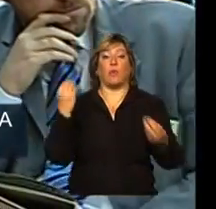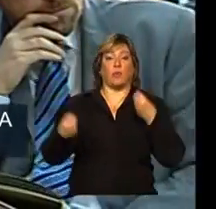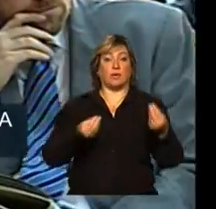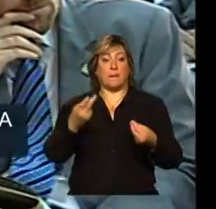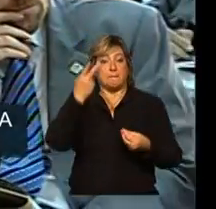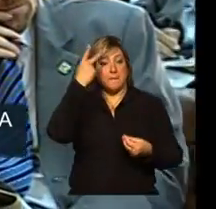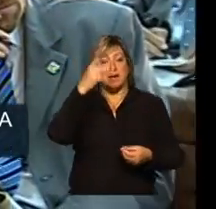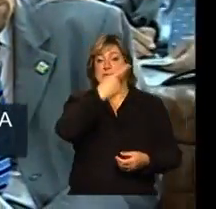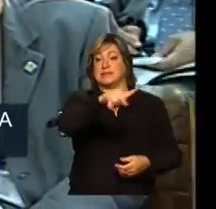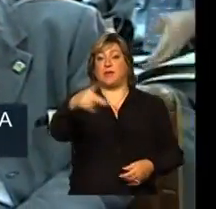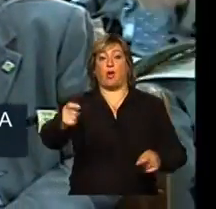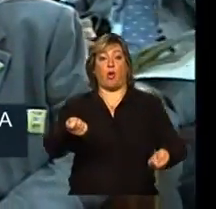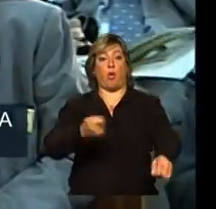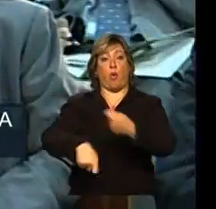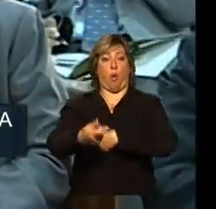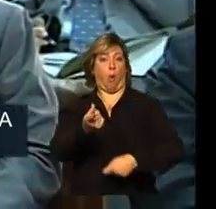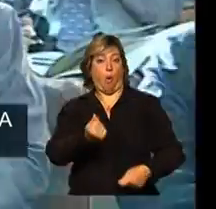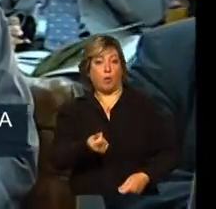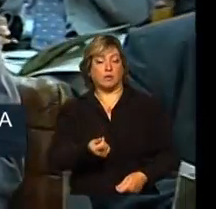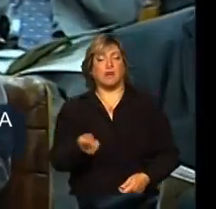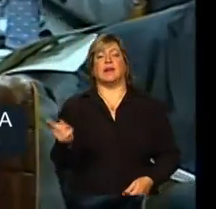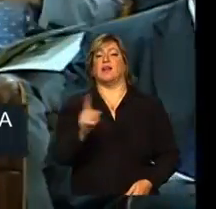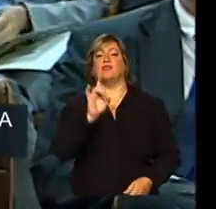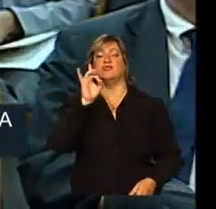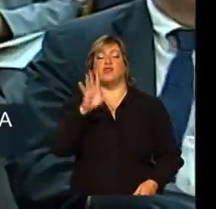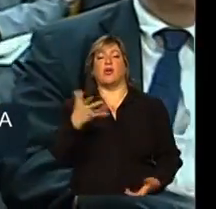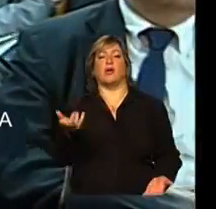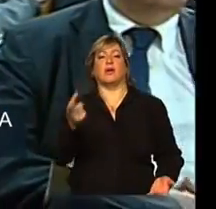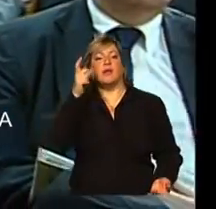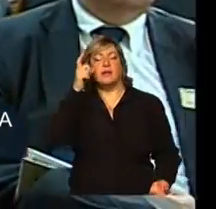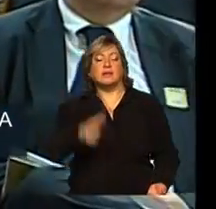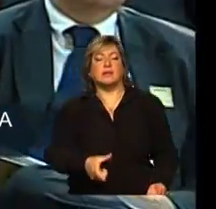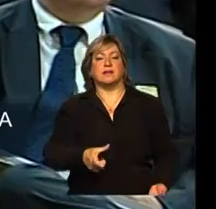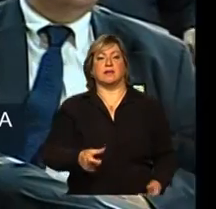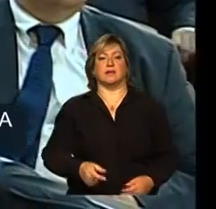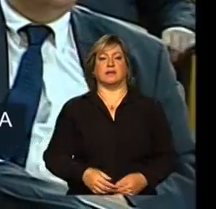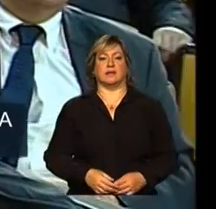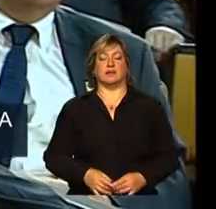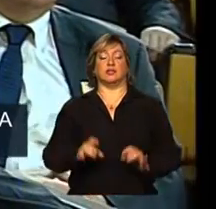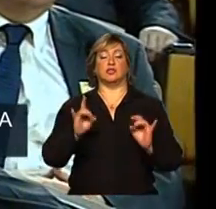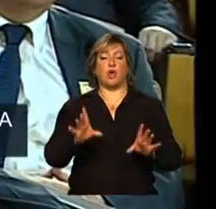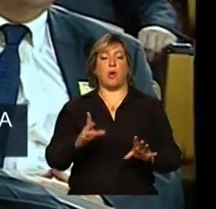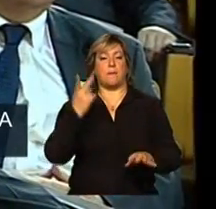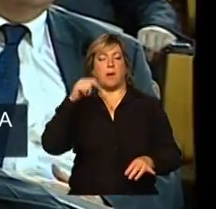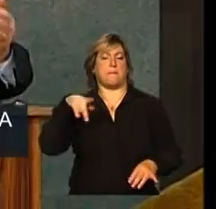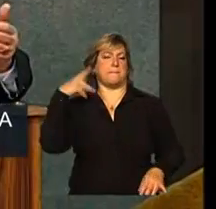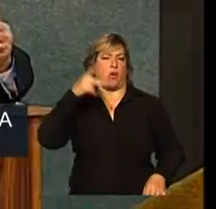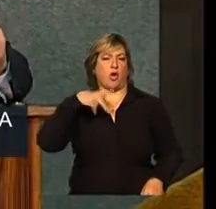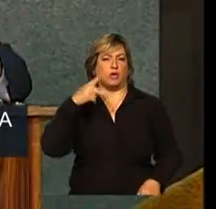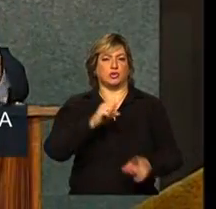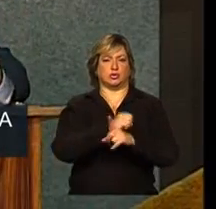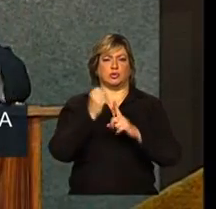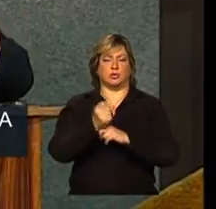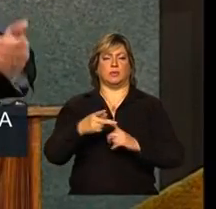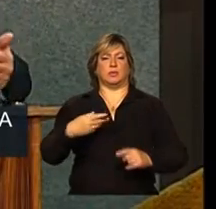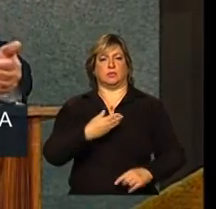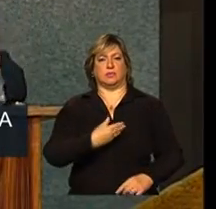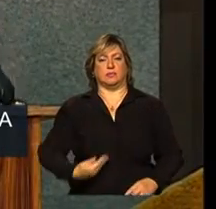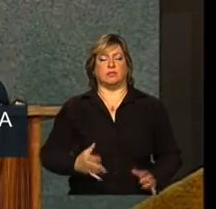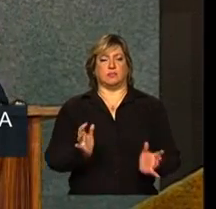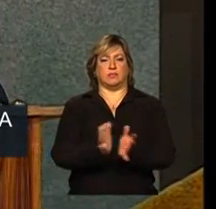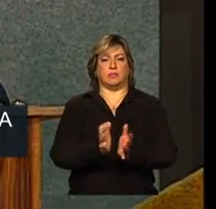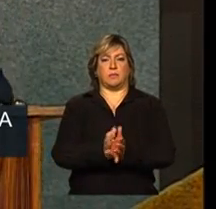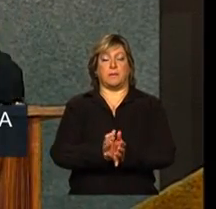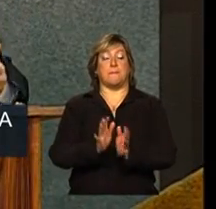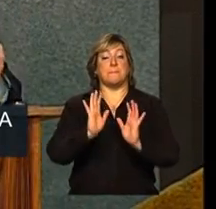seu negócio, não só interesse do ponto de vista público, político, social, mas interesse para o seu